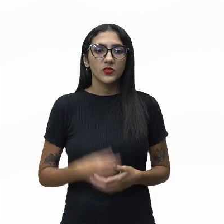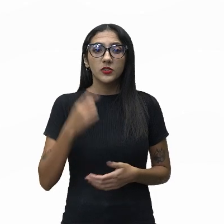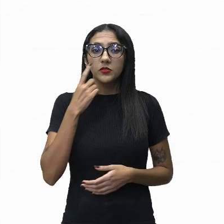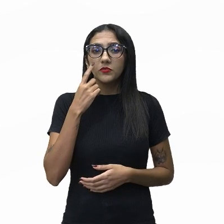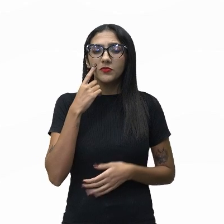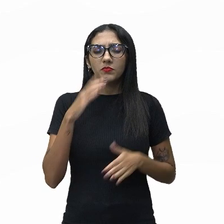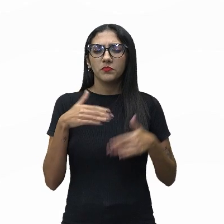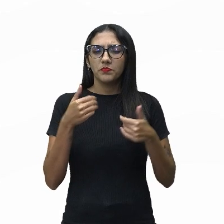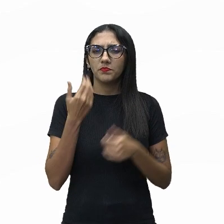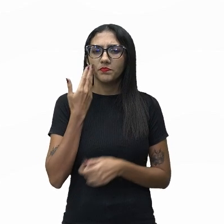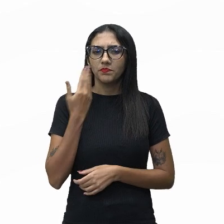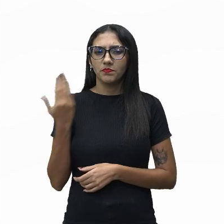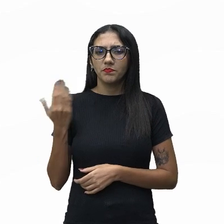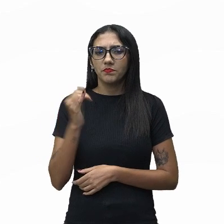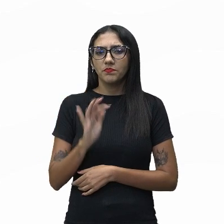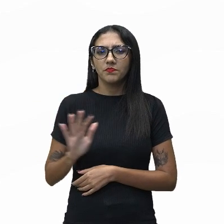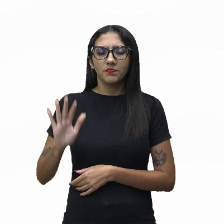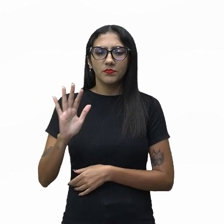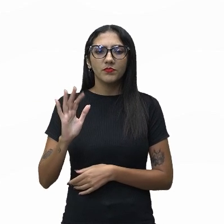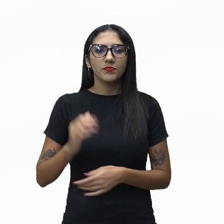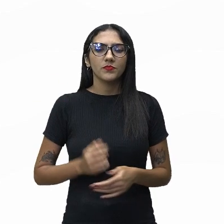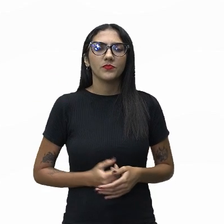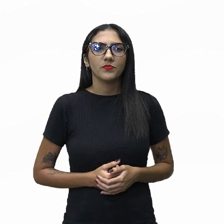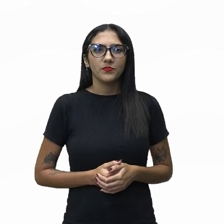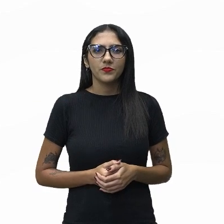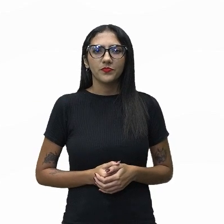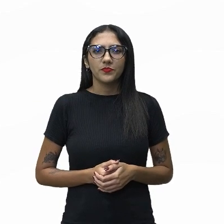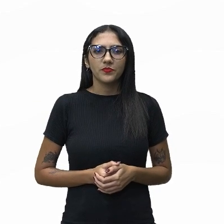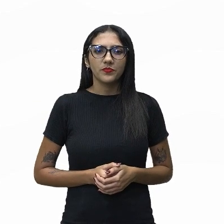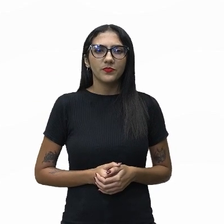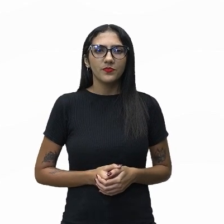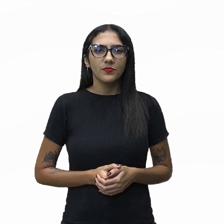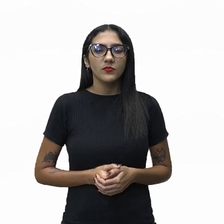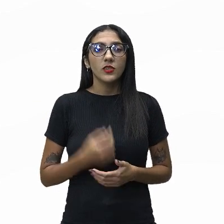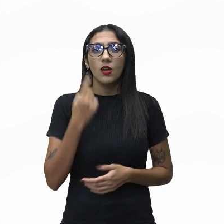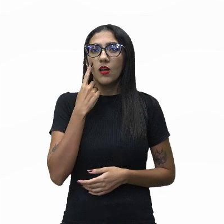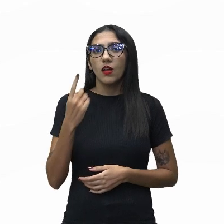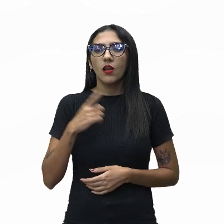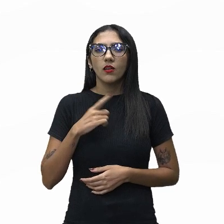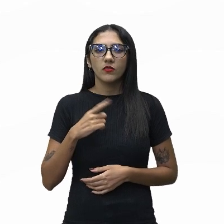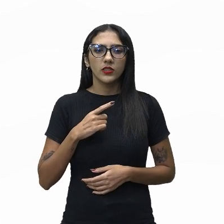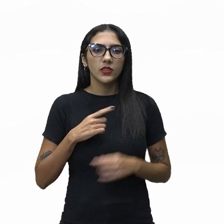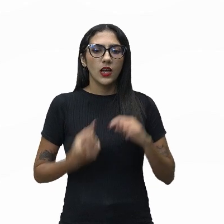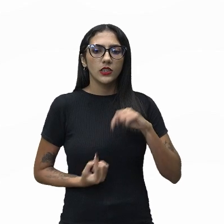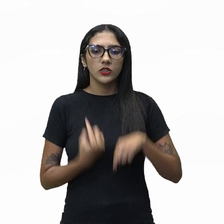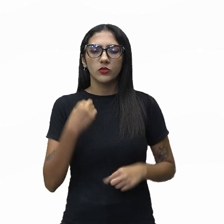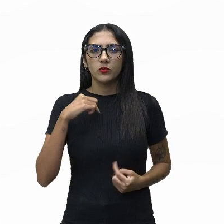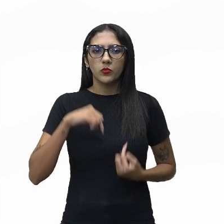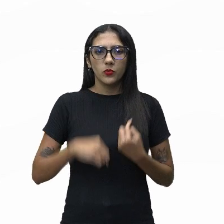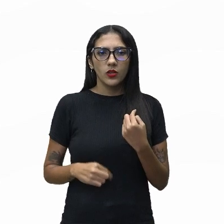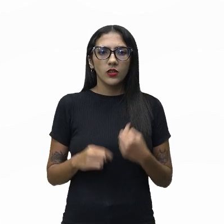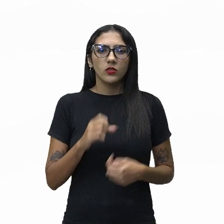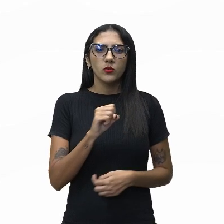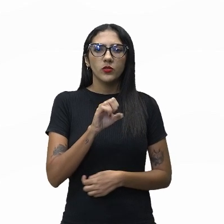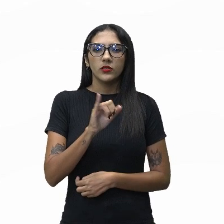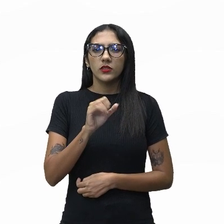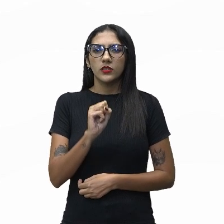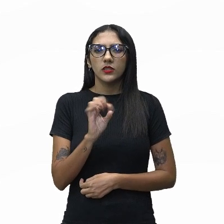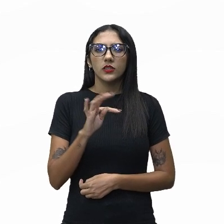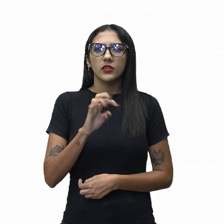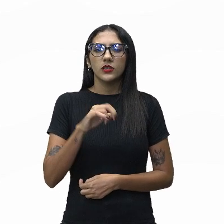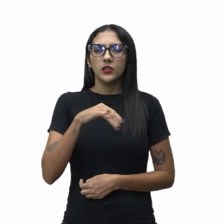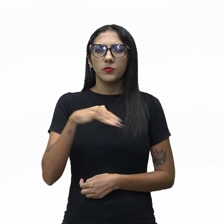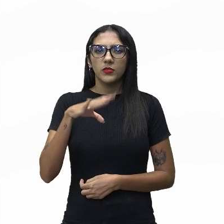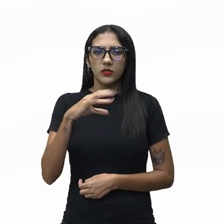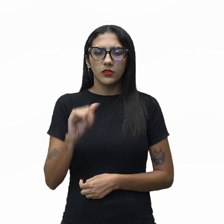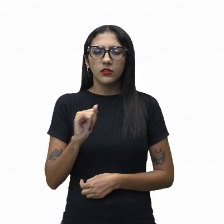olha só. Você observa aí que nós temos, né, a nossa circulação que nós chamamos de sistêmica e a